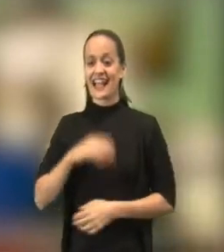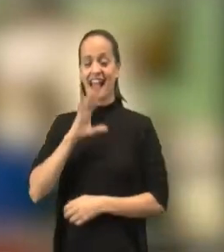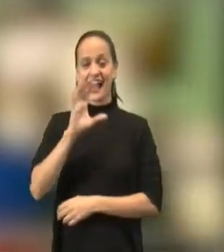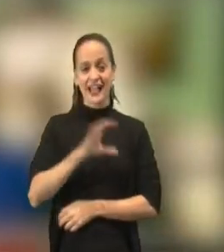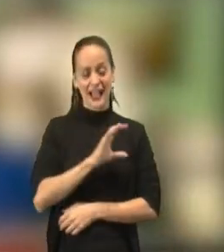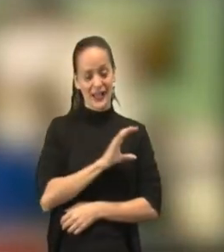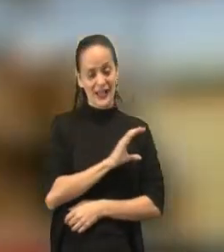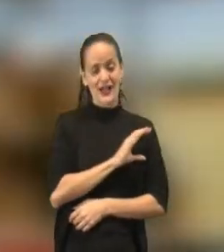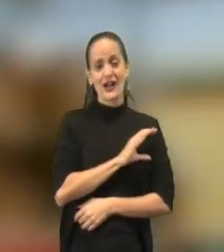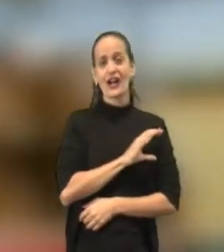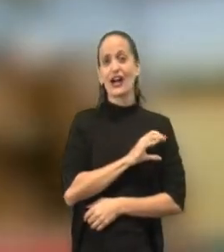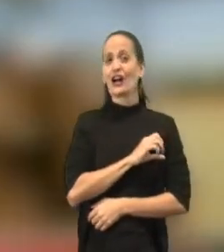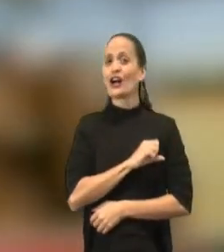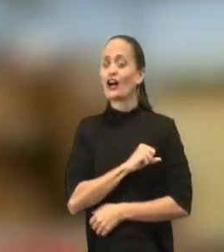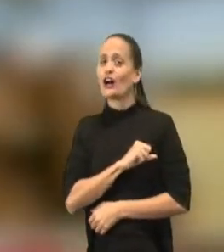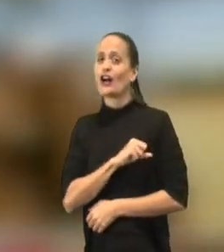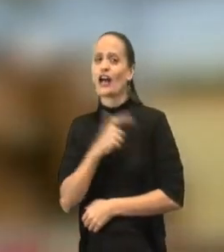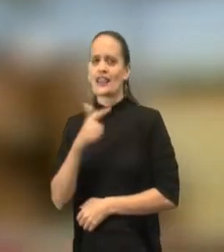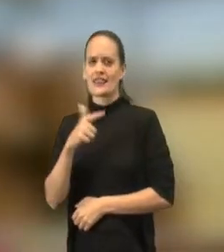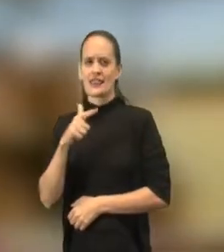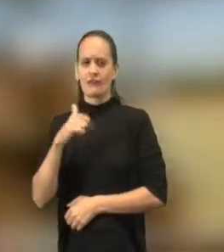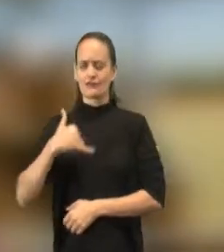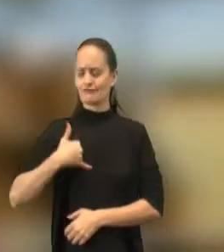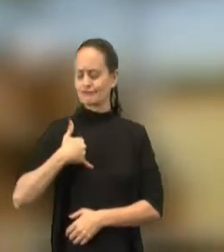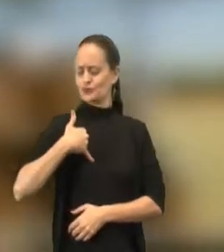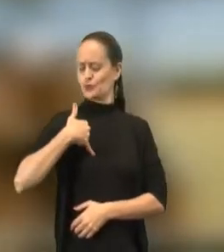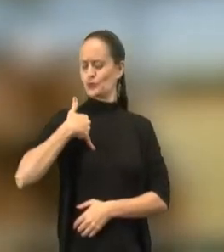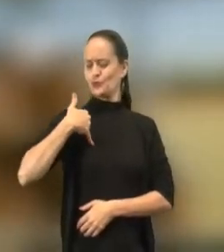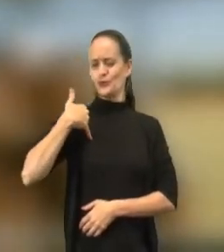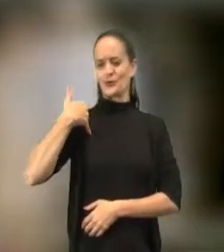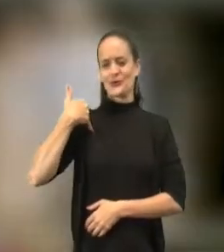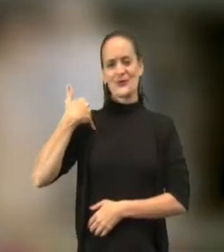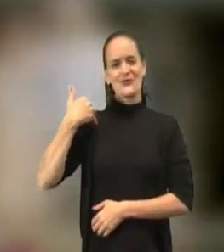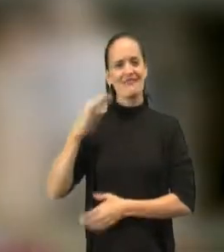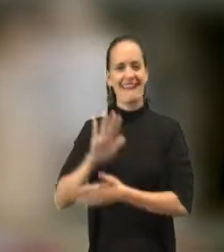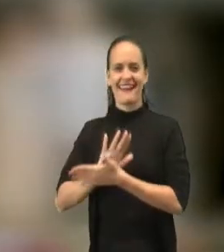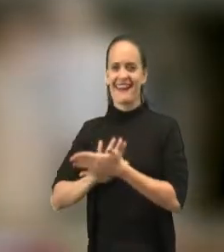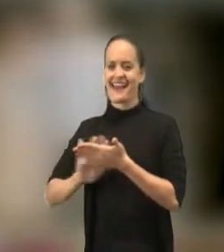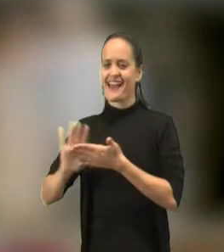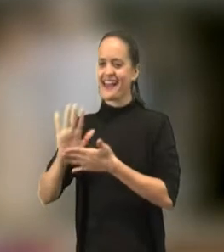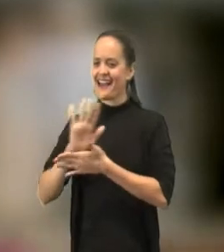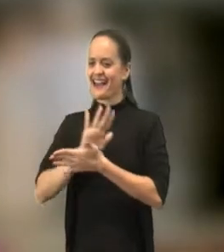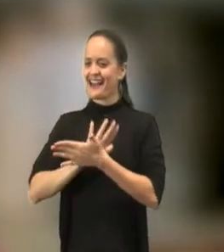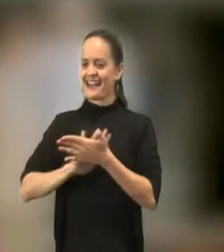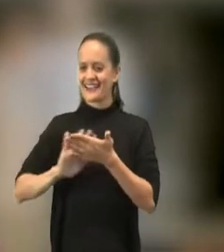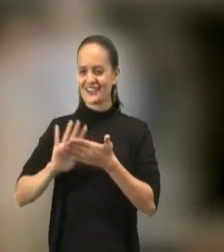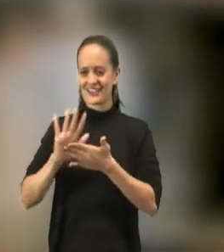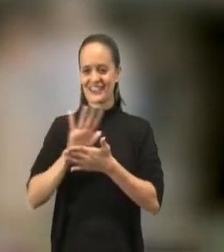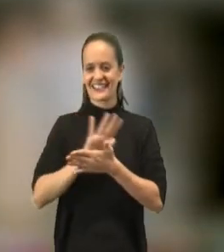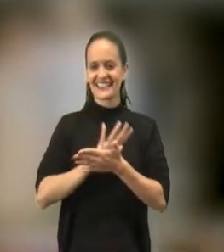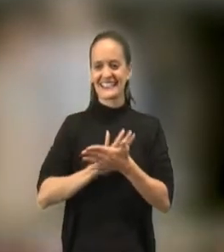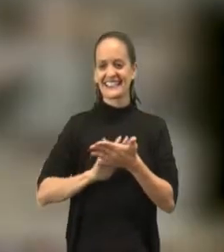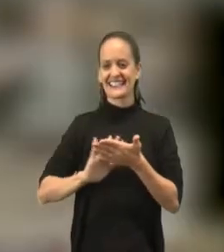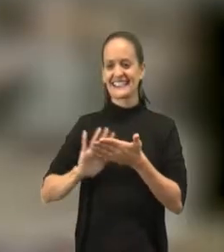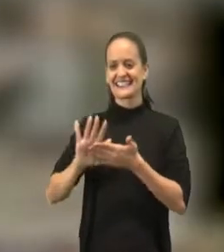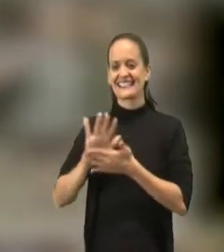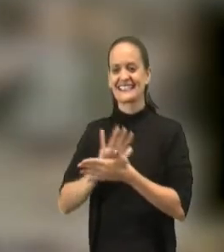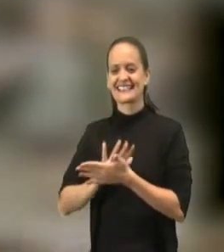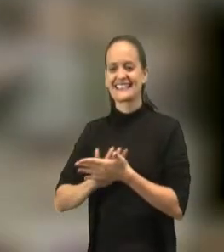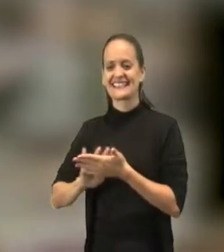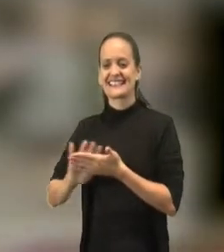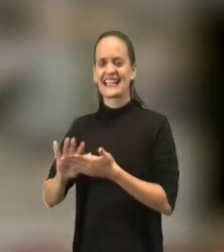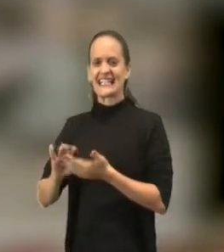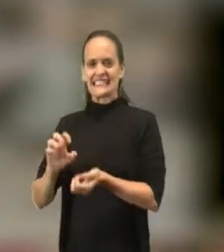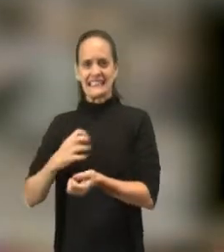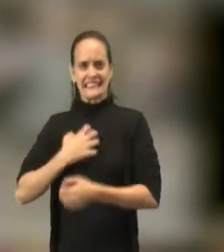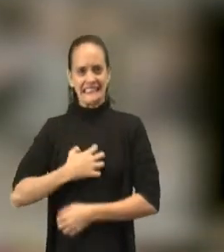Amor que não tem orgulho, não tem vaidade,